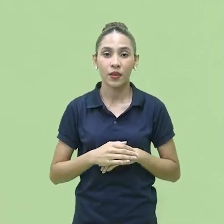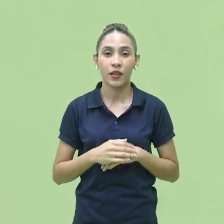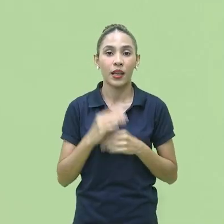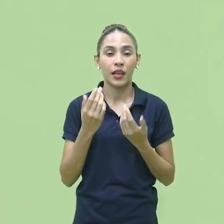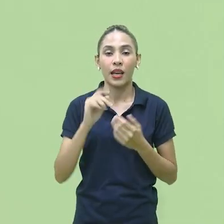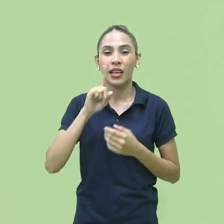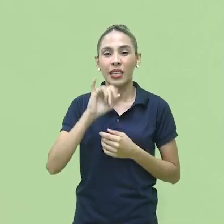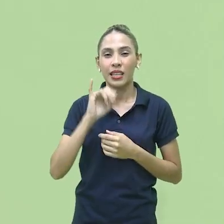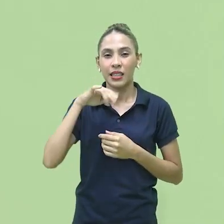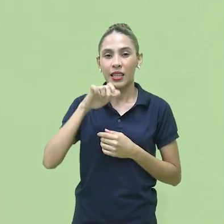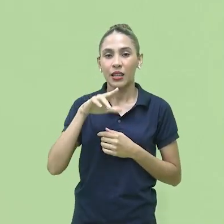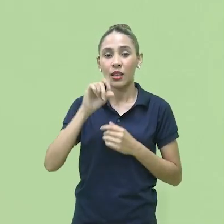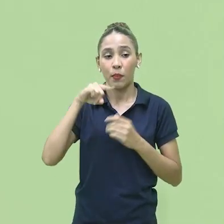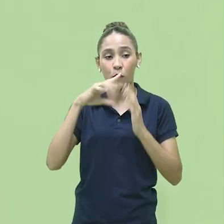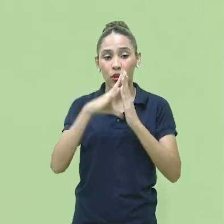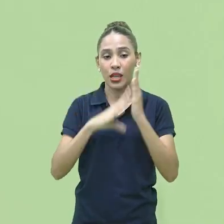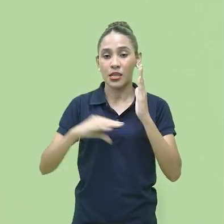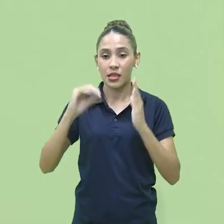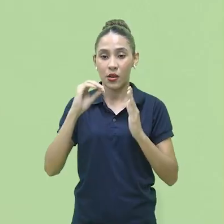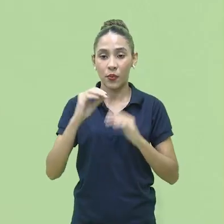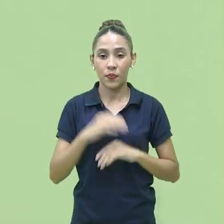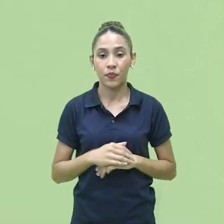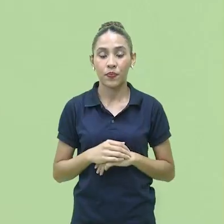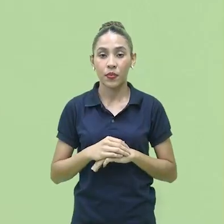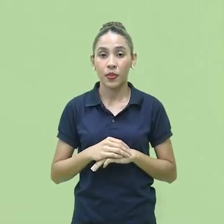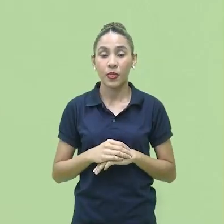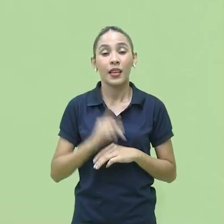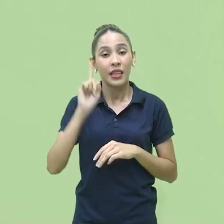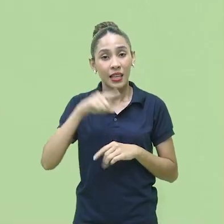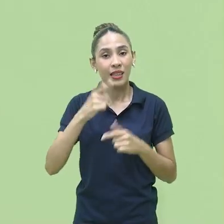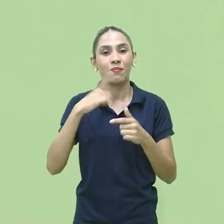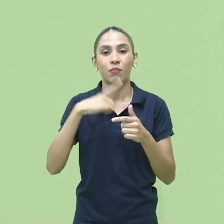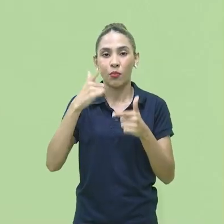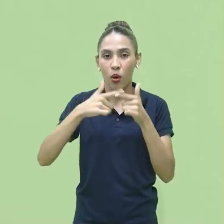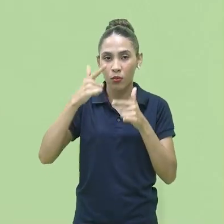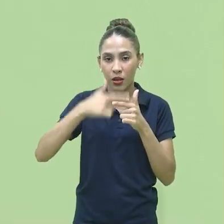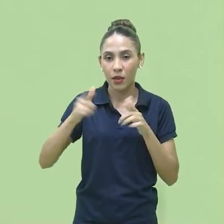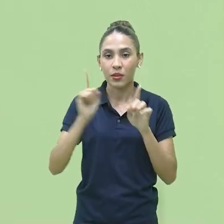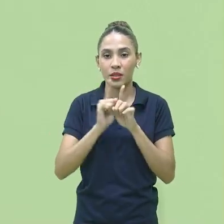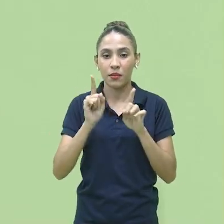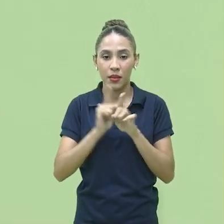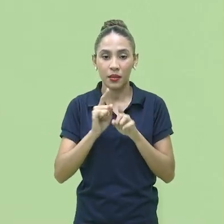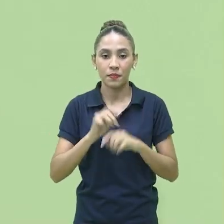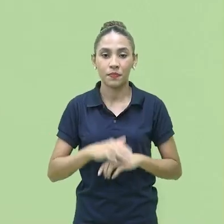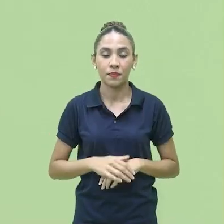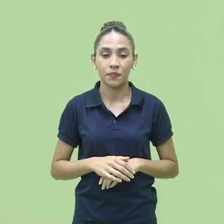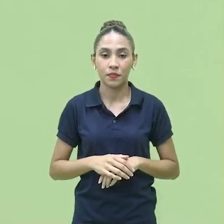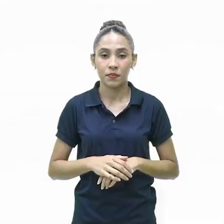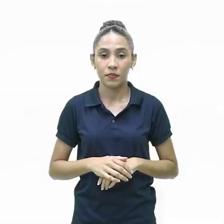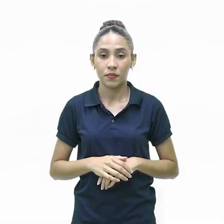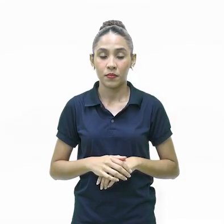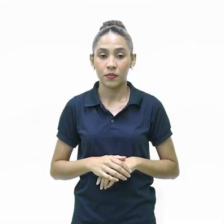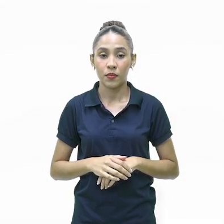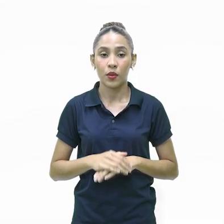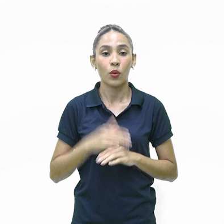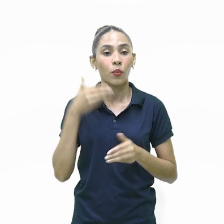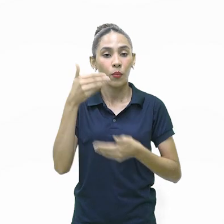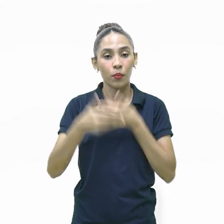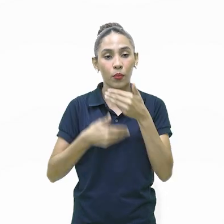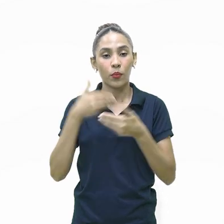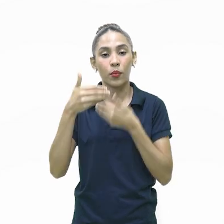inadequadas, que nós chamamos de mutações. E são prejudiciais, né, a esse indivíduo. O